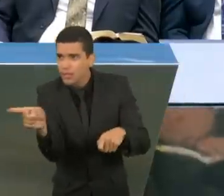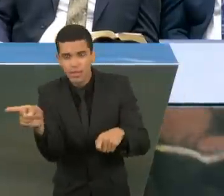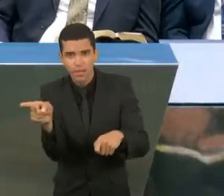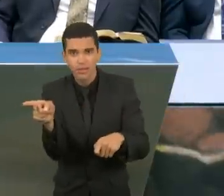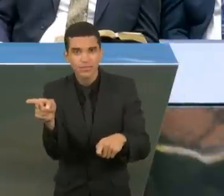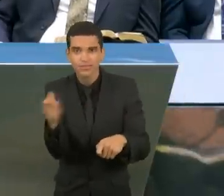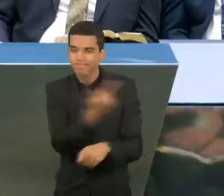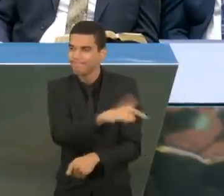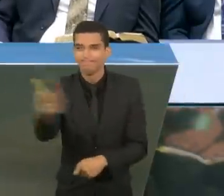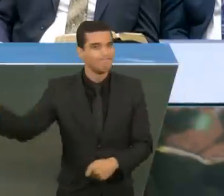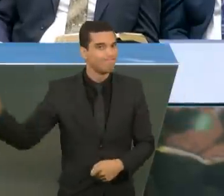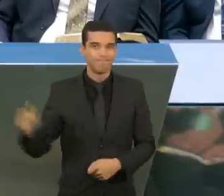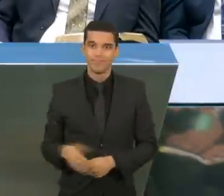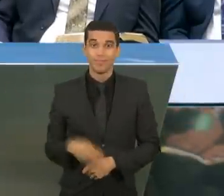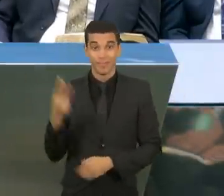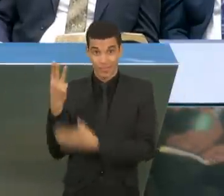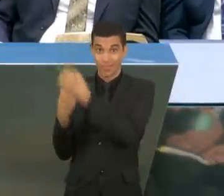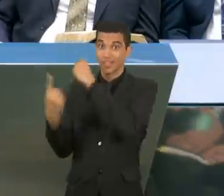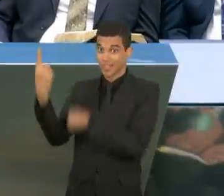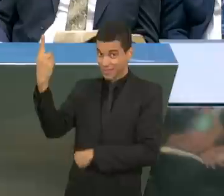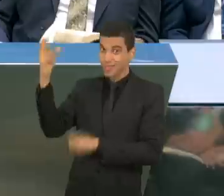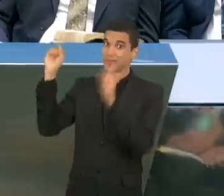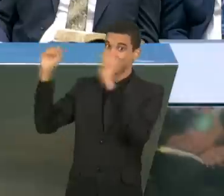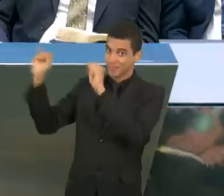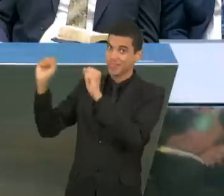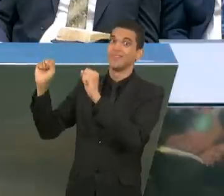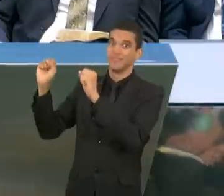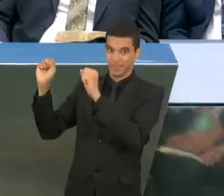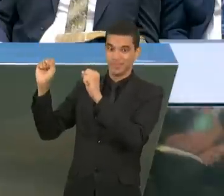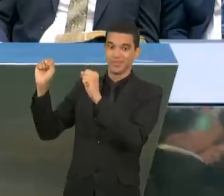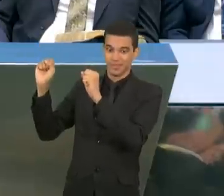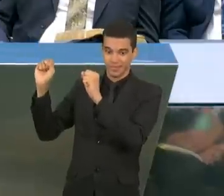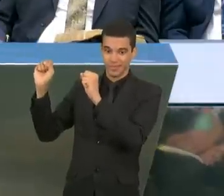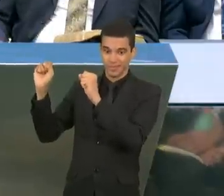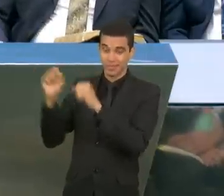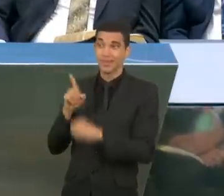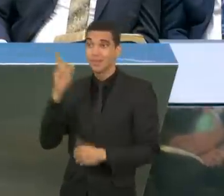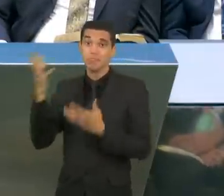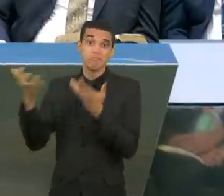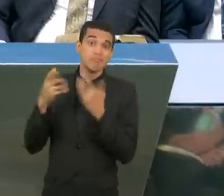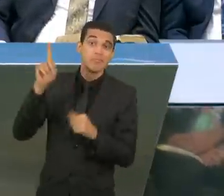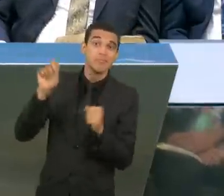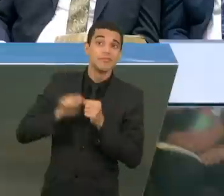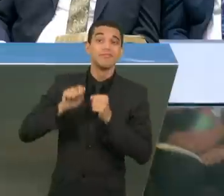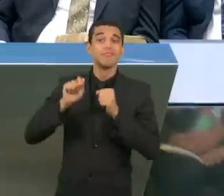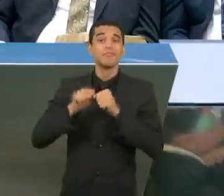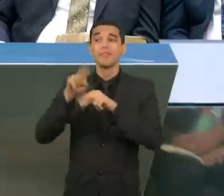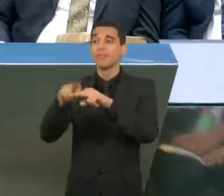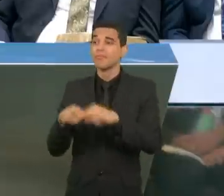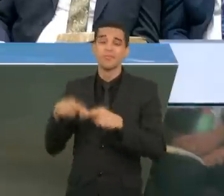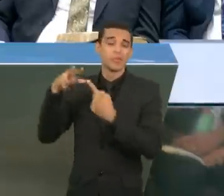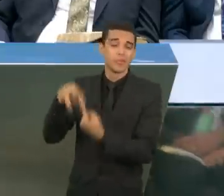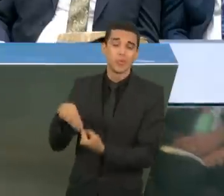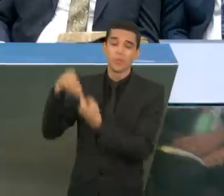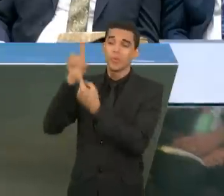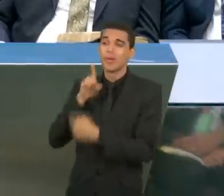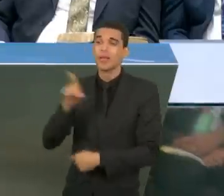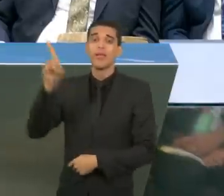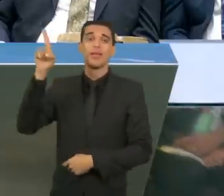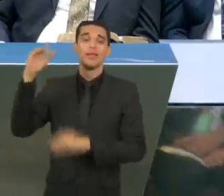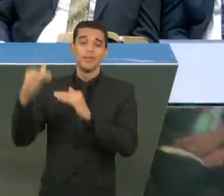isso? Três em um, ele faz. Se ele quer, ele faz. Porque só ele é.